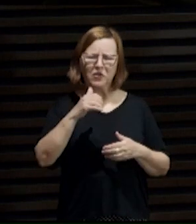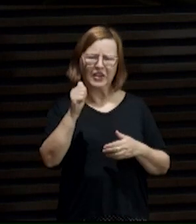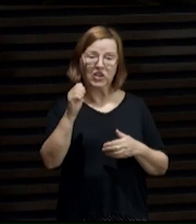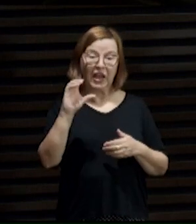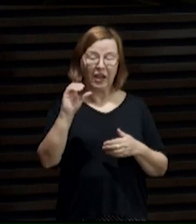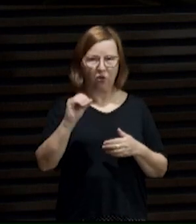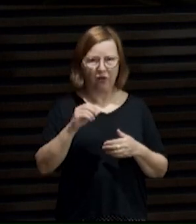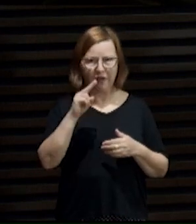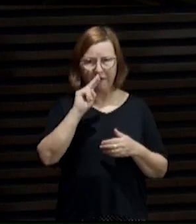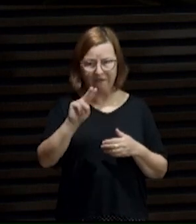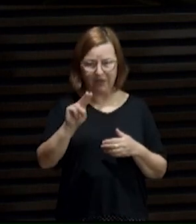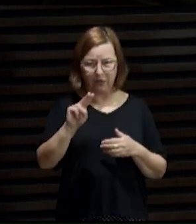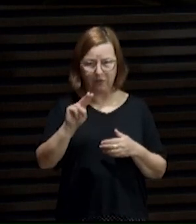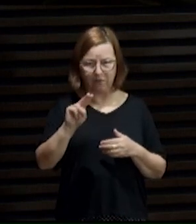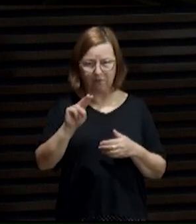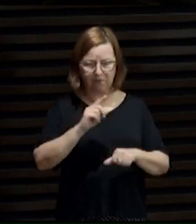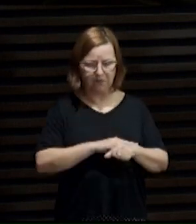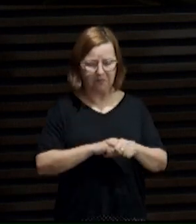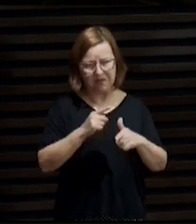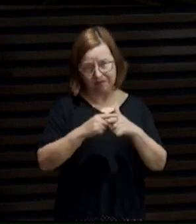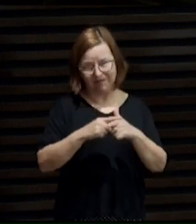Tudo te irá bem no meio da tribulação.